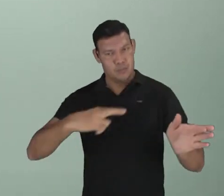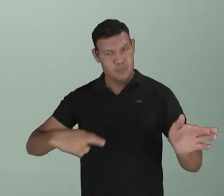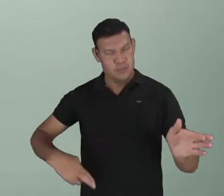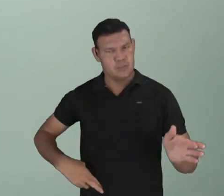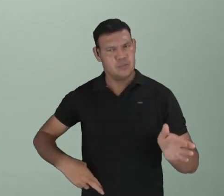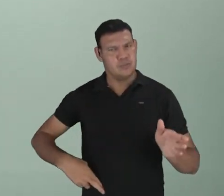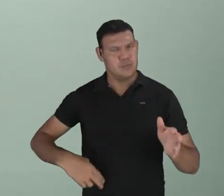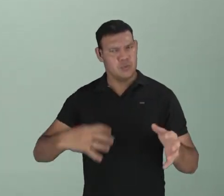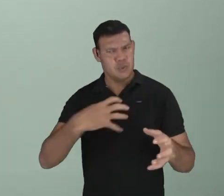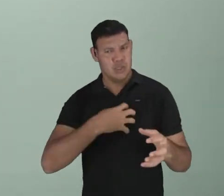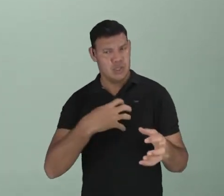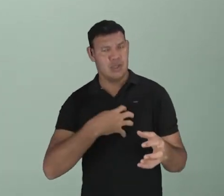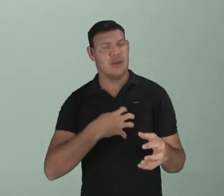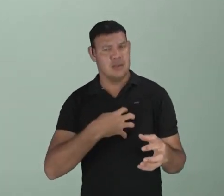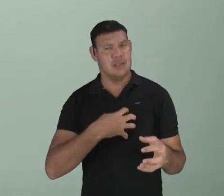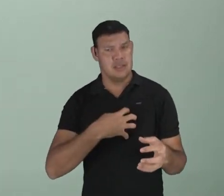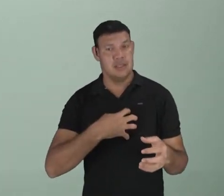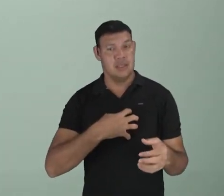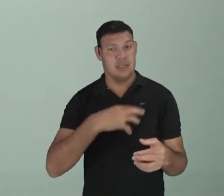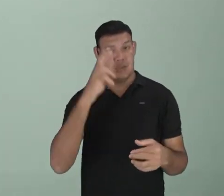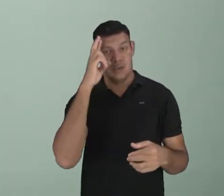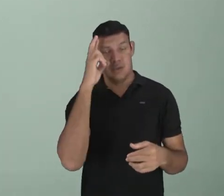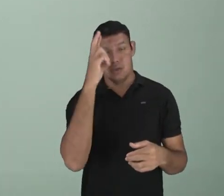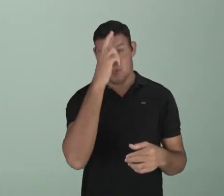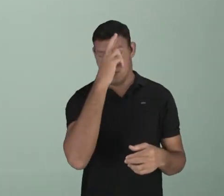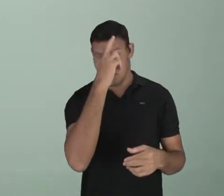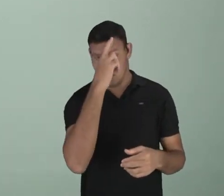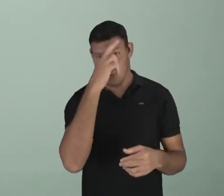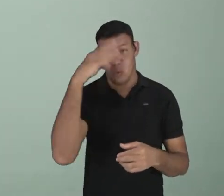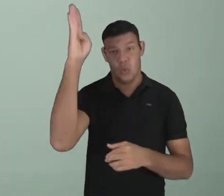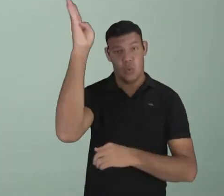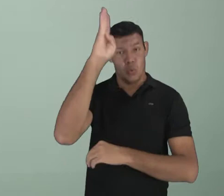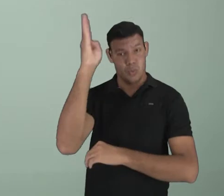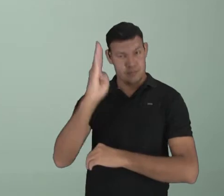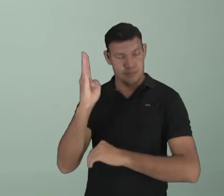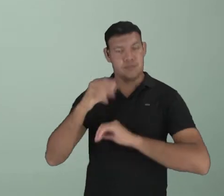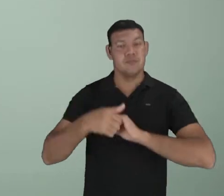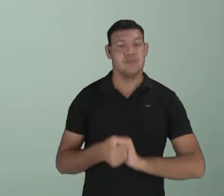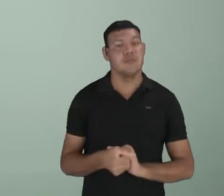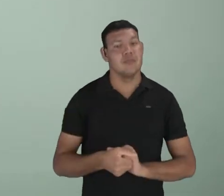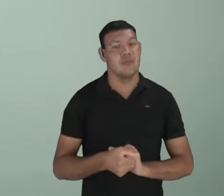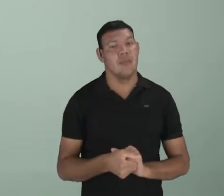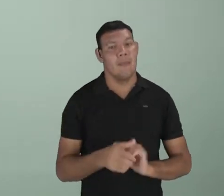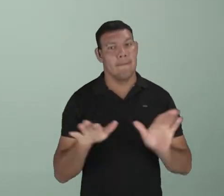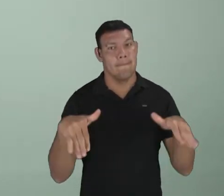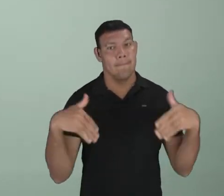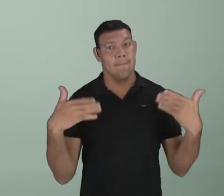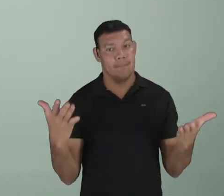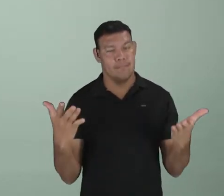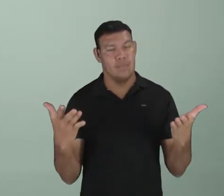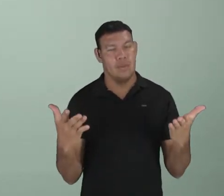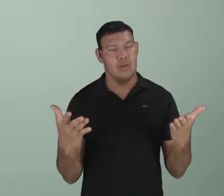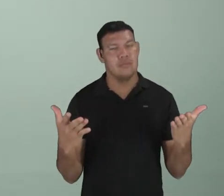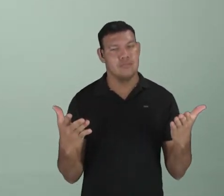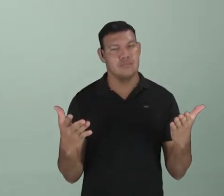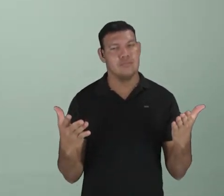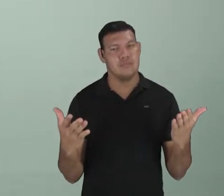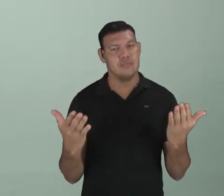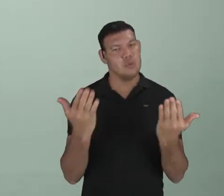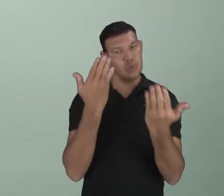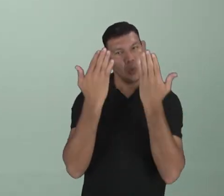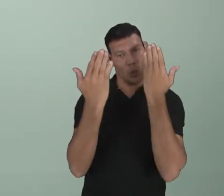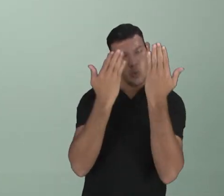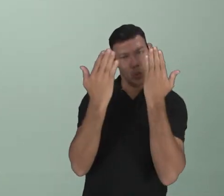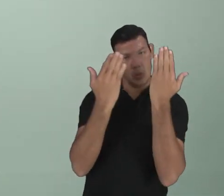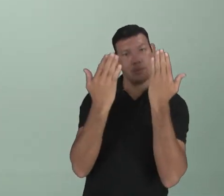no sentido da história nacional, né? A República Brasileira que vai se instaurar. E aí a gente vai fazer um paralelo com